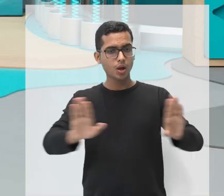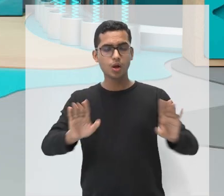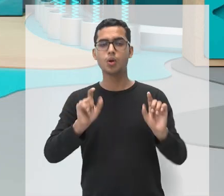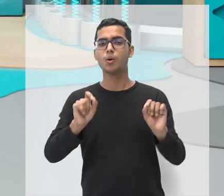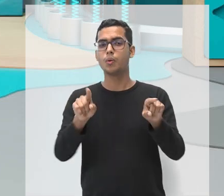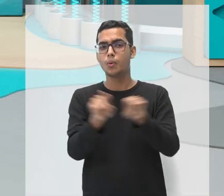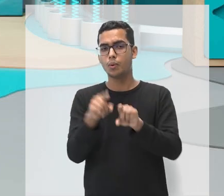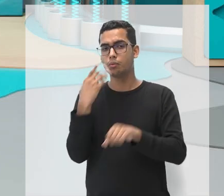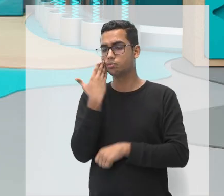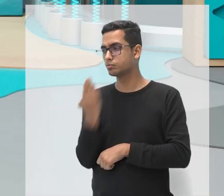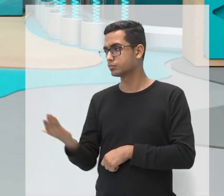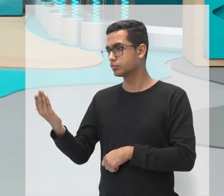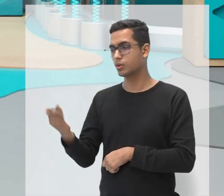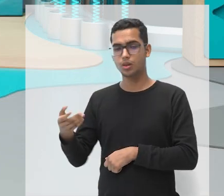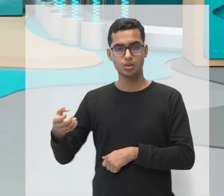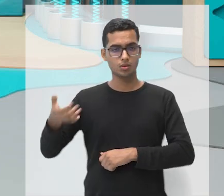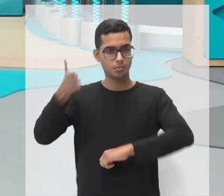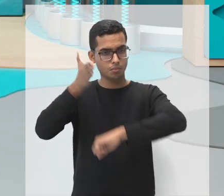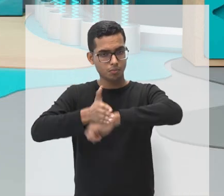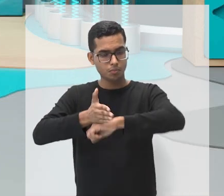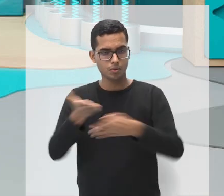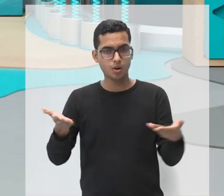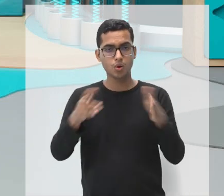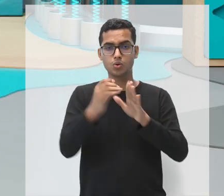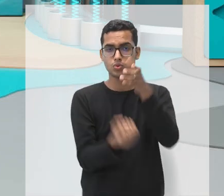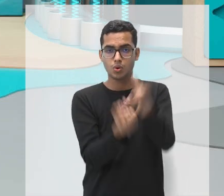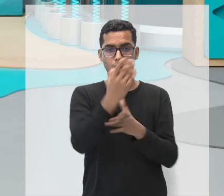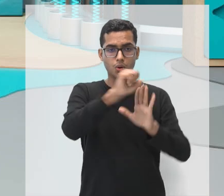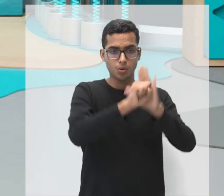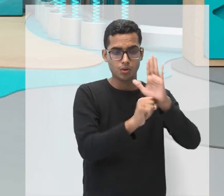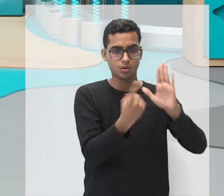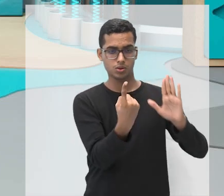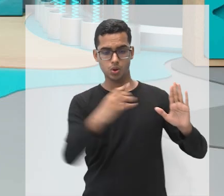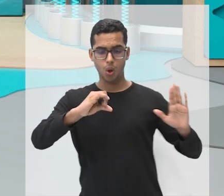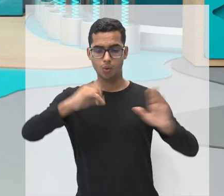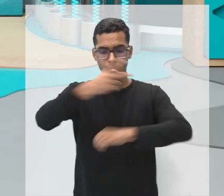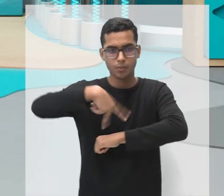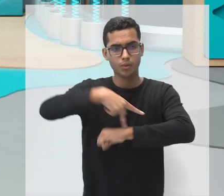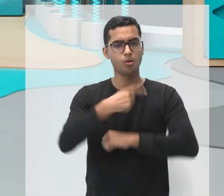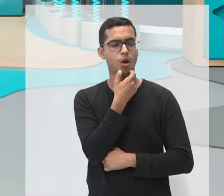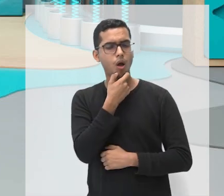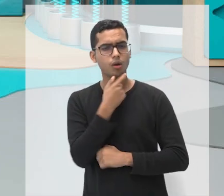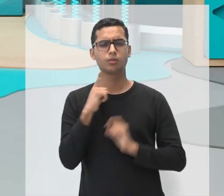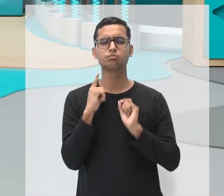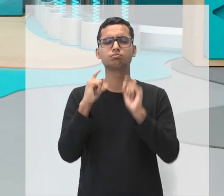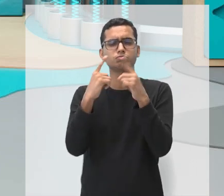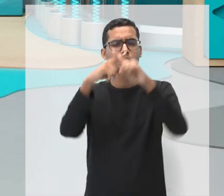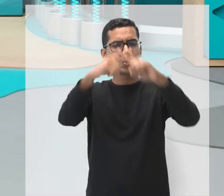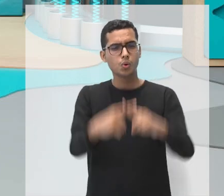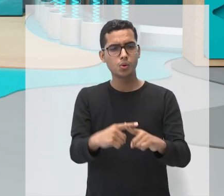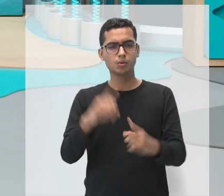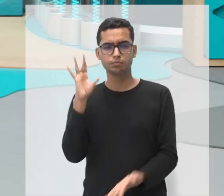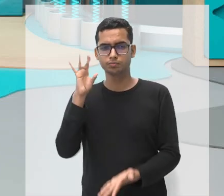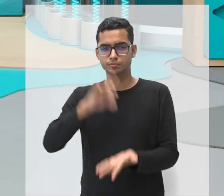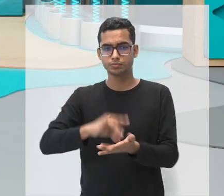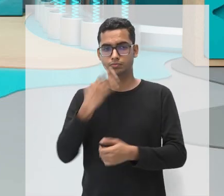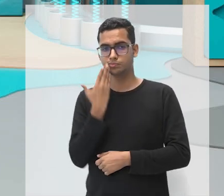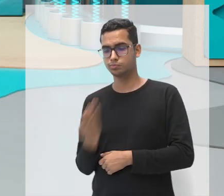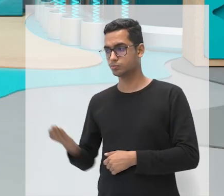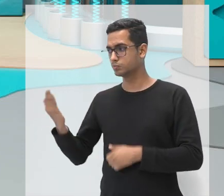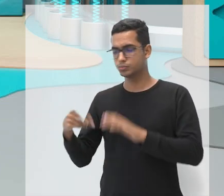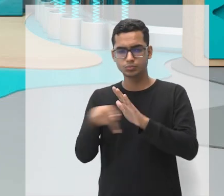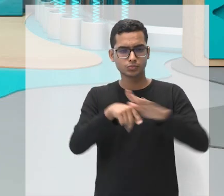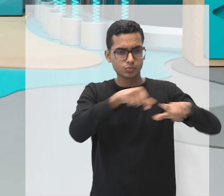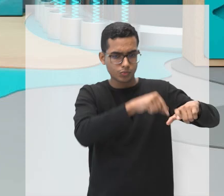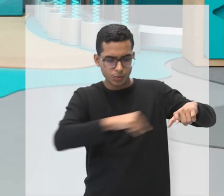formato moderno do atletismo ele surgiu no século XIX na Inglaterra e conta com as seguintes provas oficiais: as provas de pista,